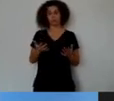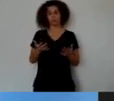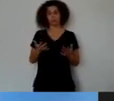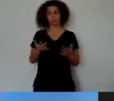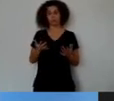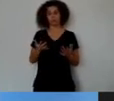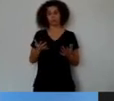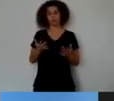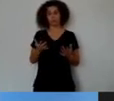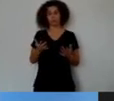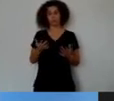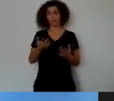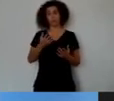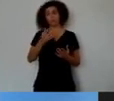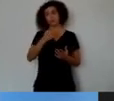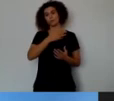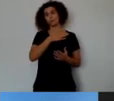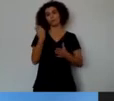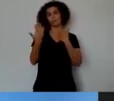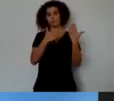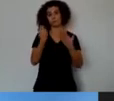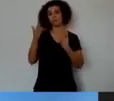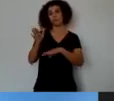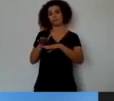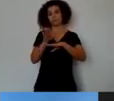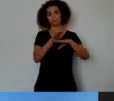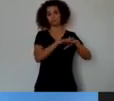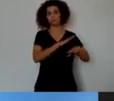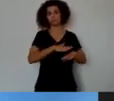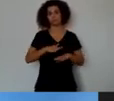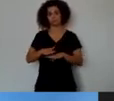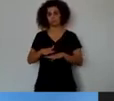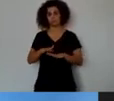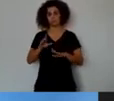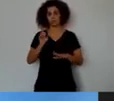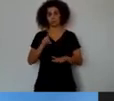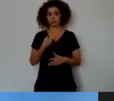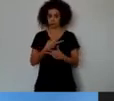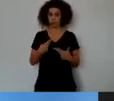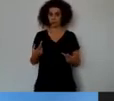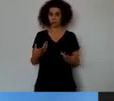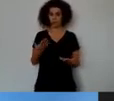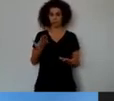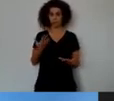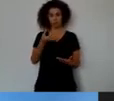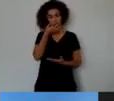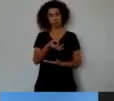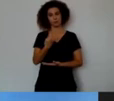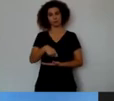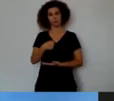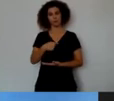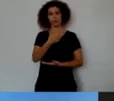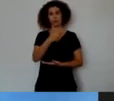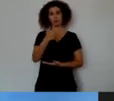do feminicídio. Então, esse ponto aí é um ponto crucial, porque de